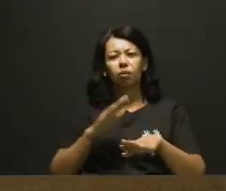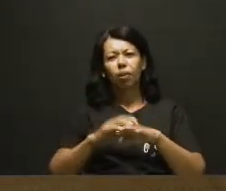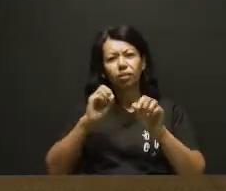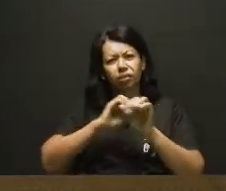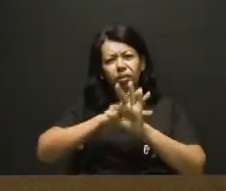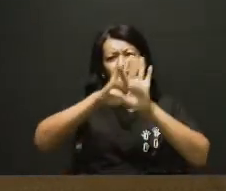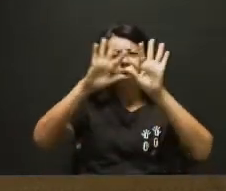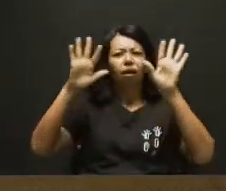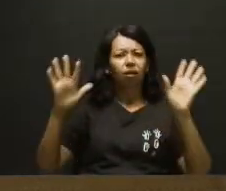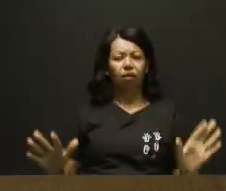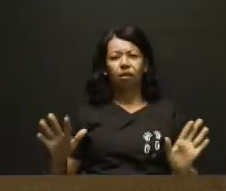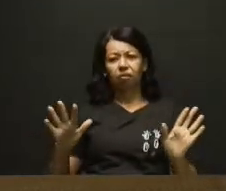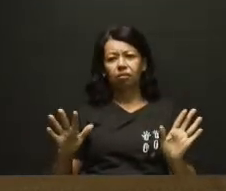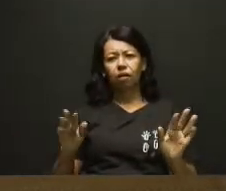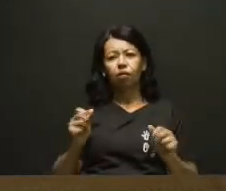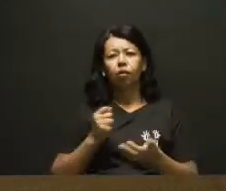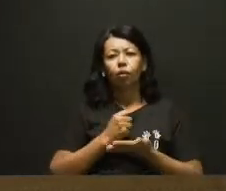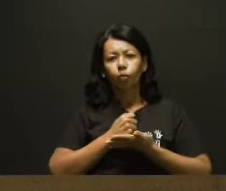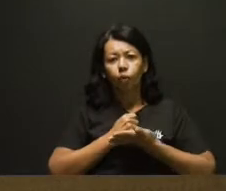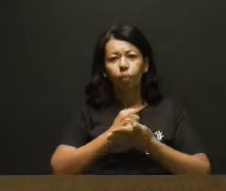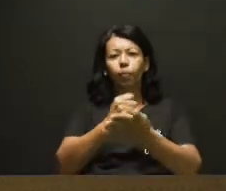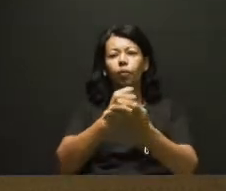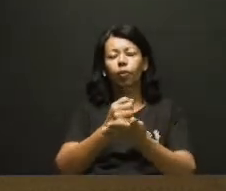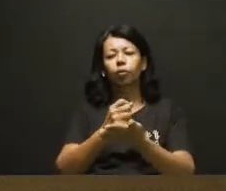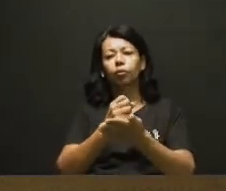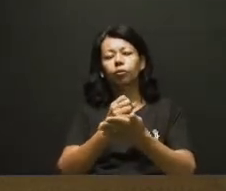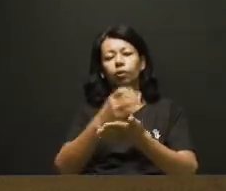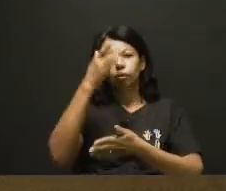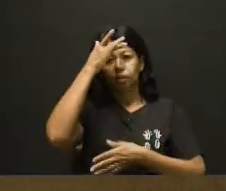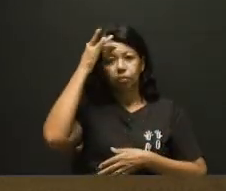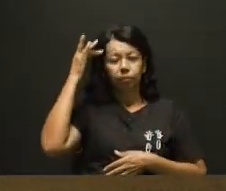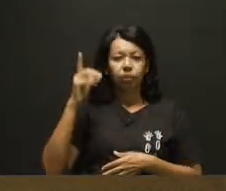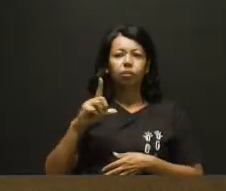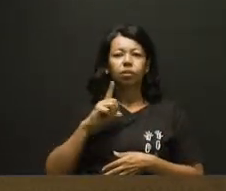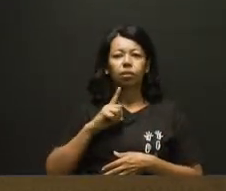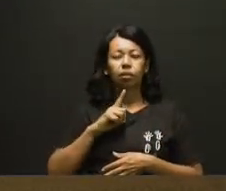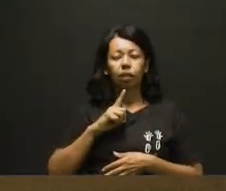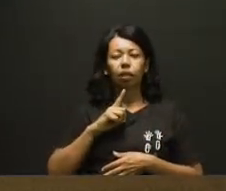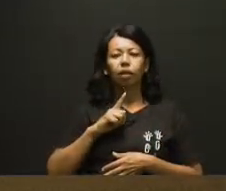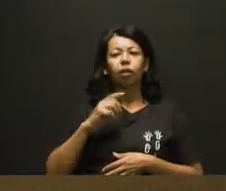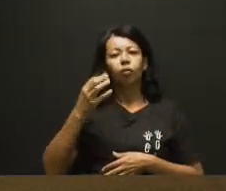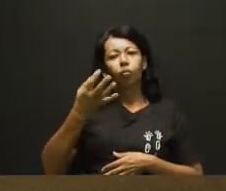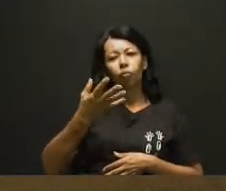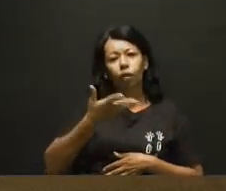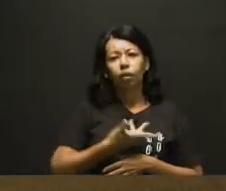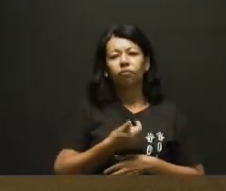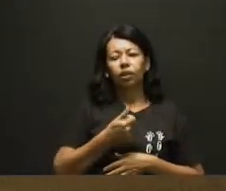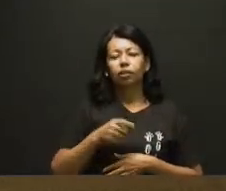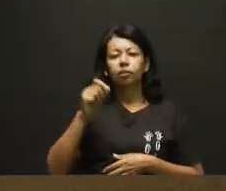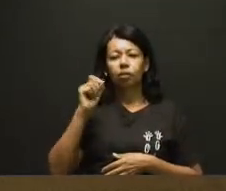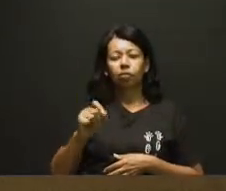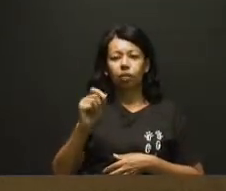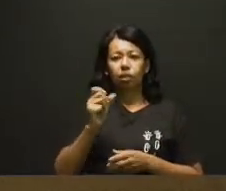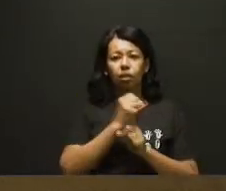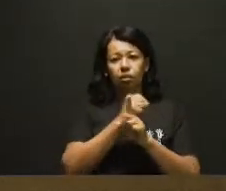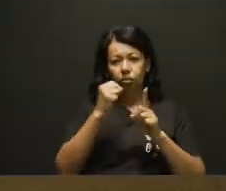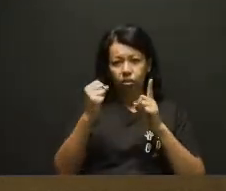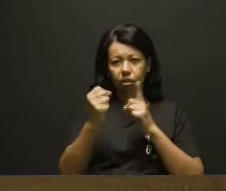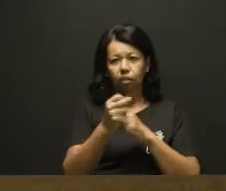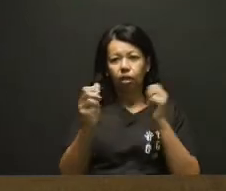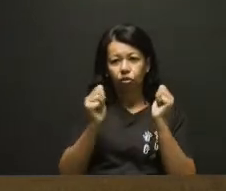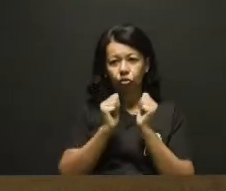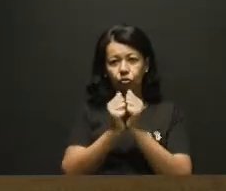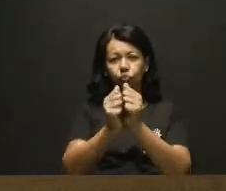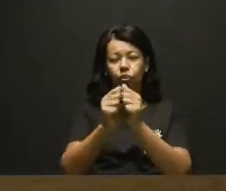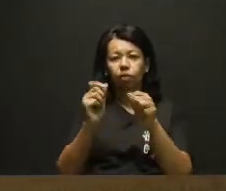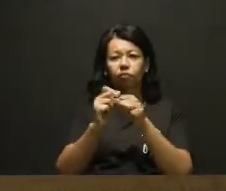é e com o apoio dessas entidades dessas pessoas que têm competência a qualificação ea sociedade mobilizada e que faz